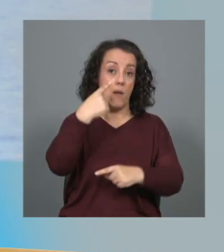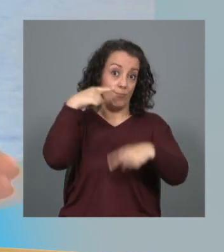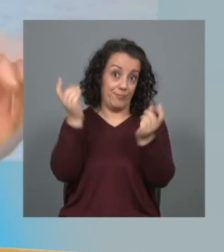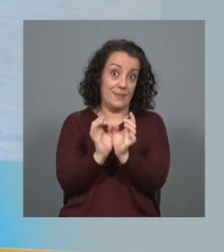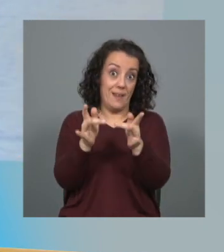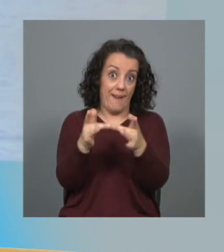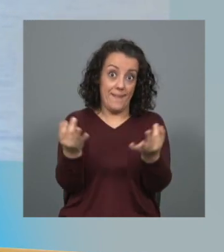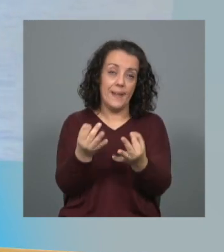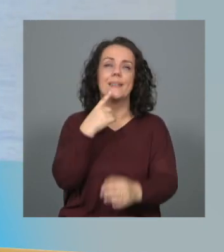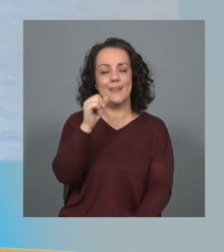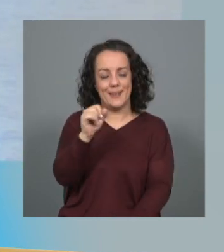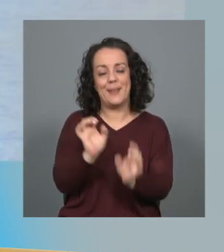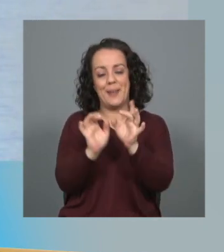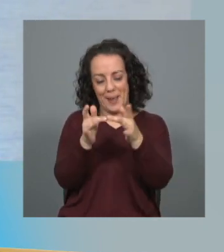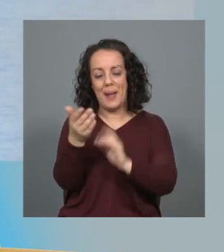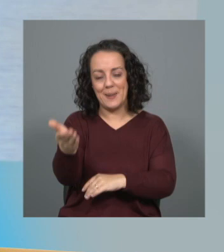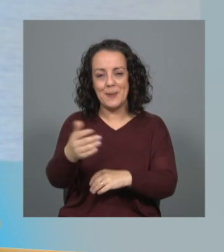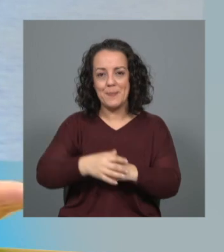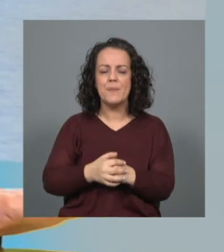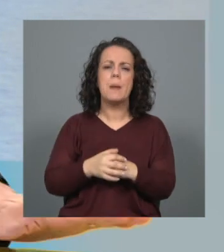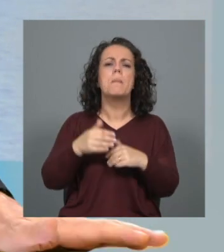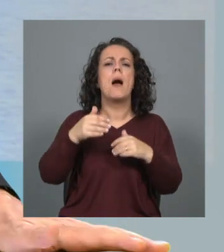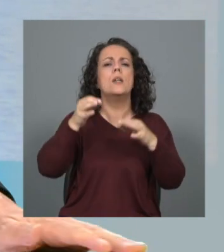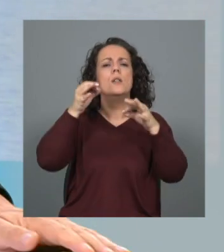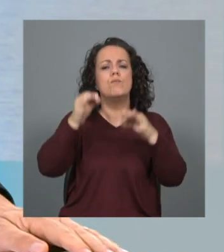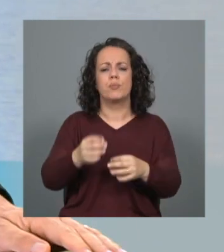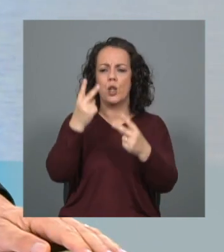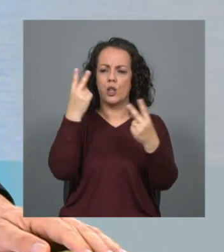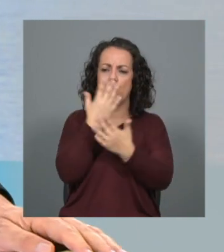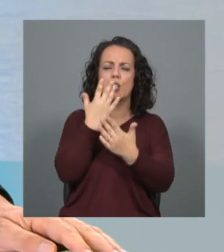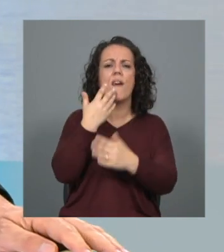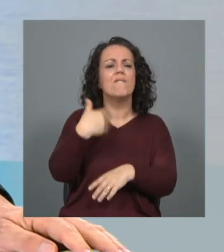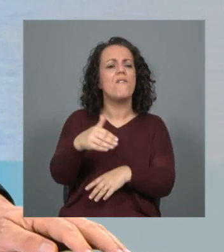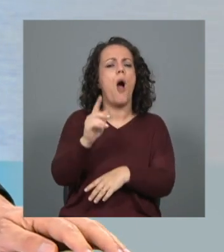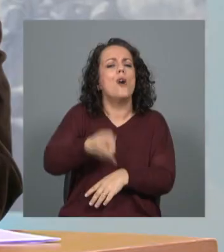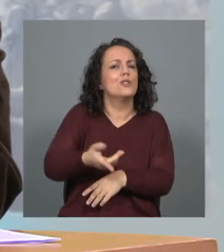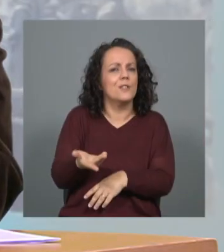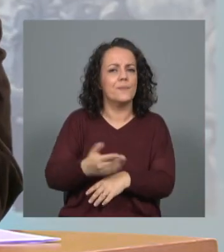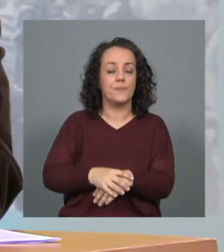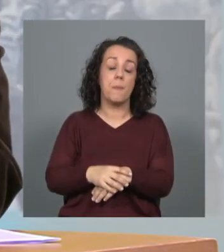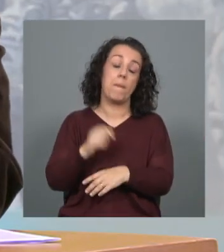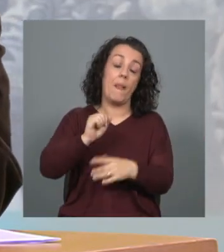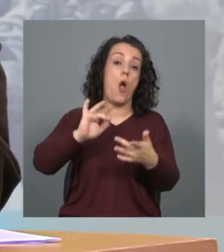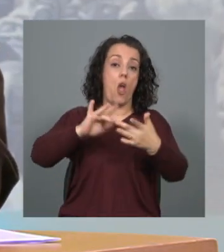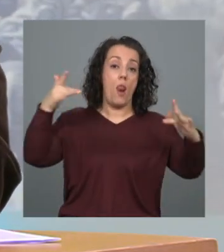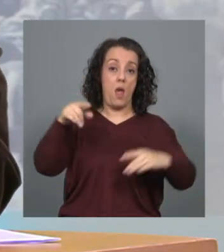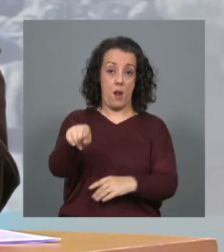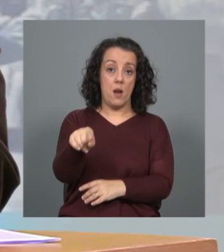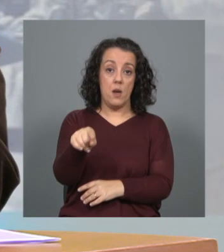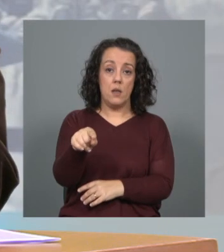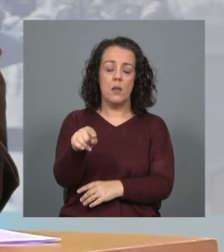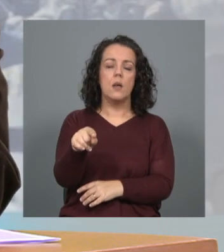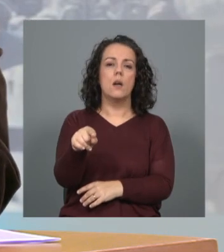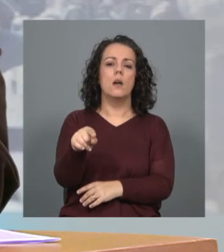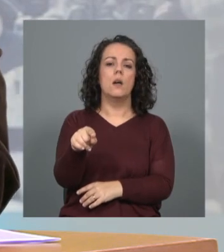obviamente. Corre online. Tem que ser, mas o que é que vai acontecer ao longo destes 2 dias? Corre online, o que, sendo num